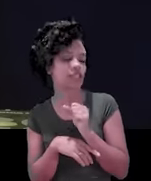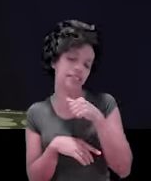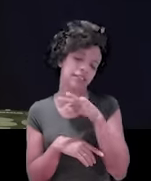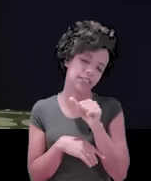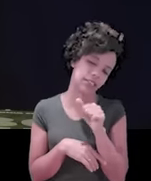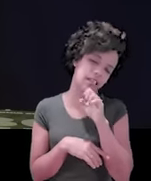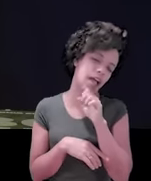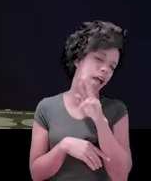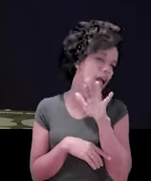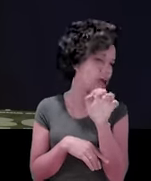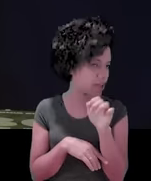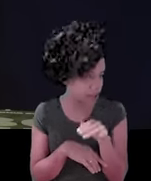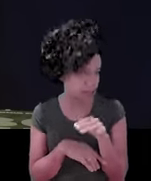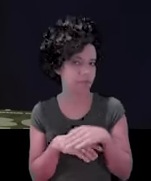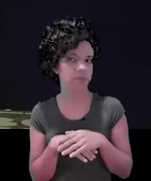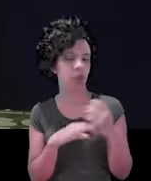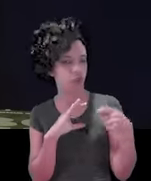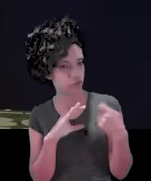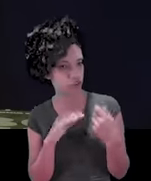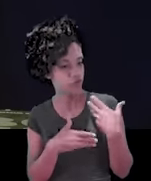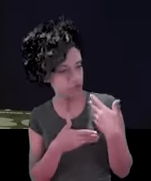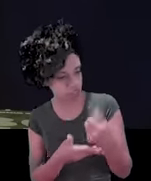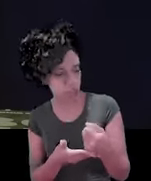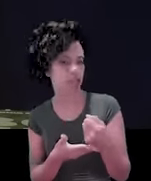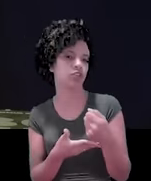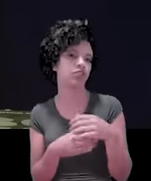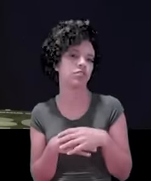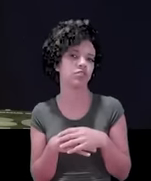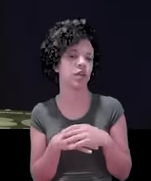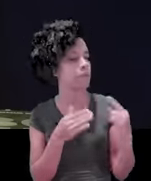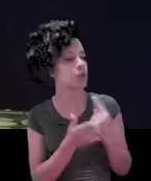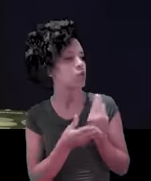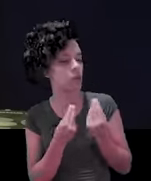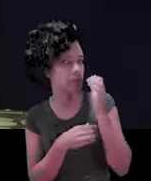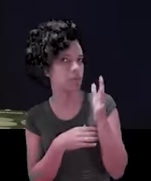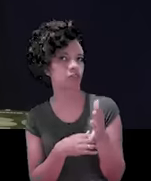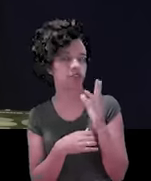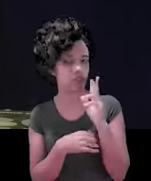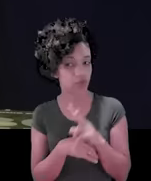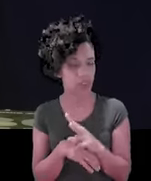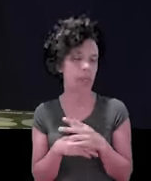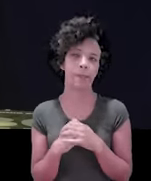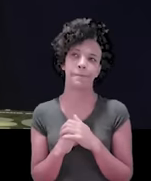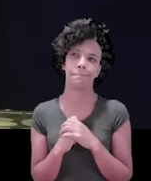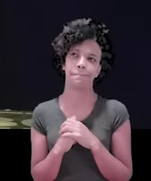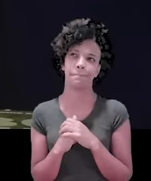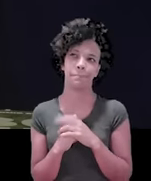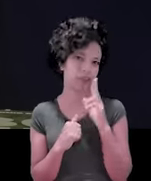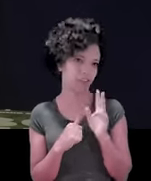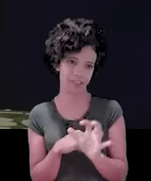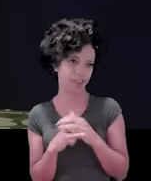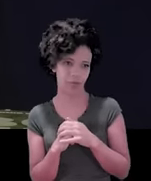em Santarém né lá e foi o vídeo do me perguntou se imaginava né seu via